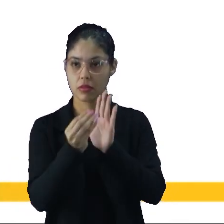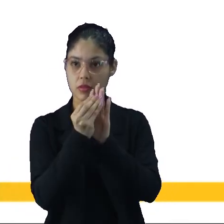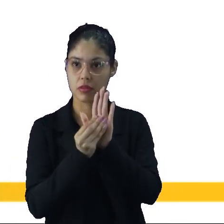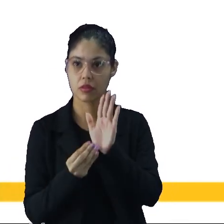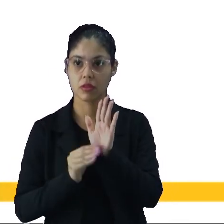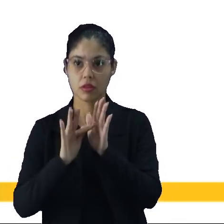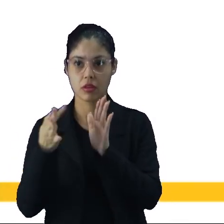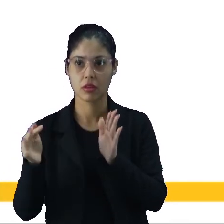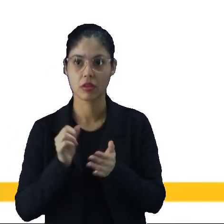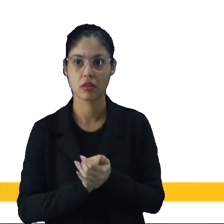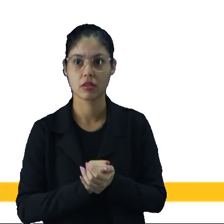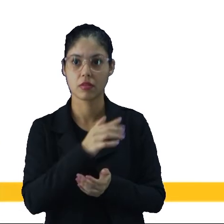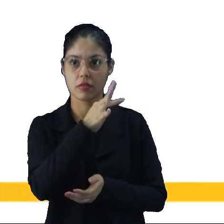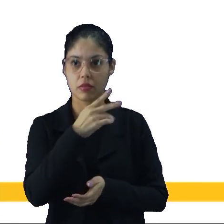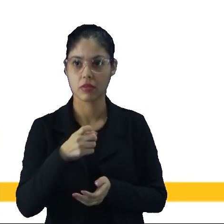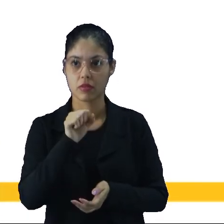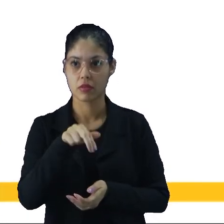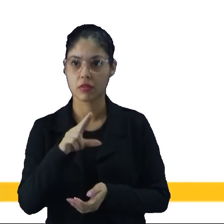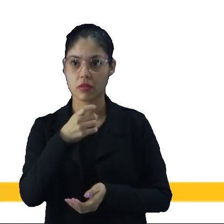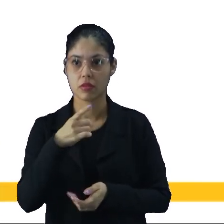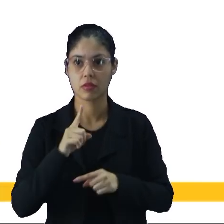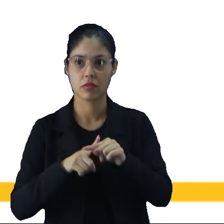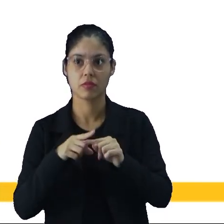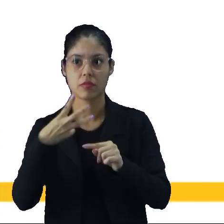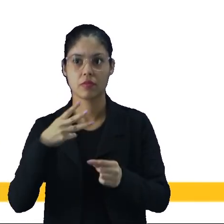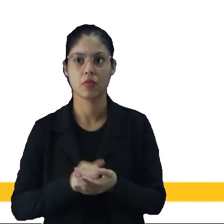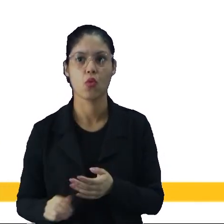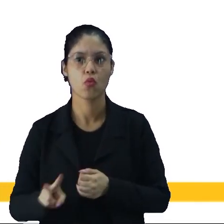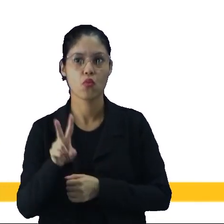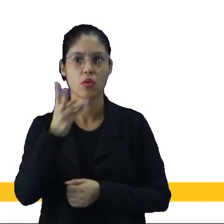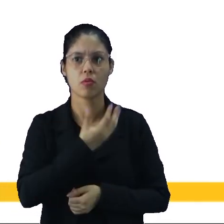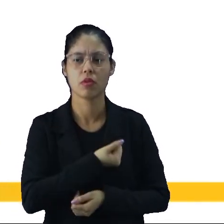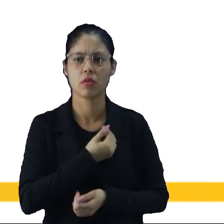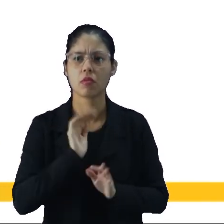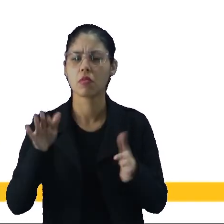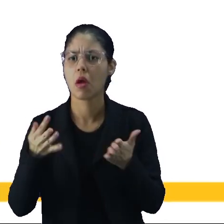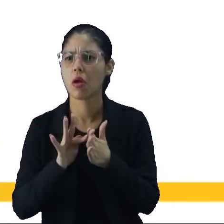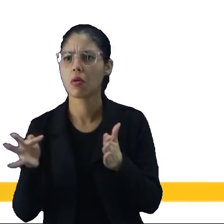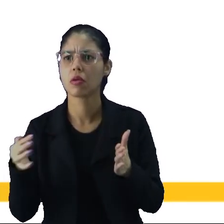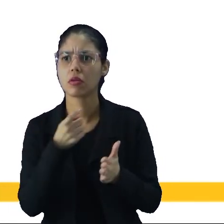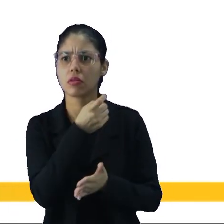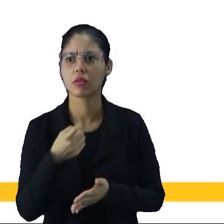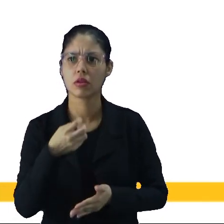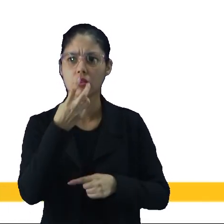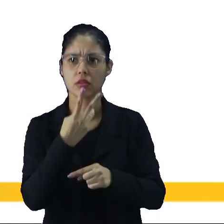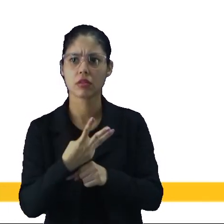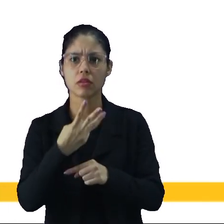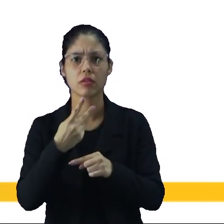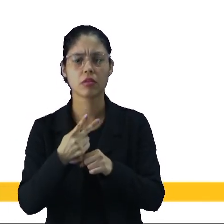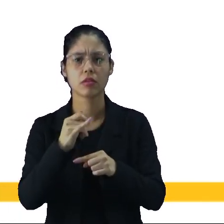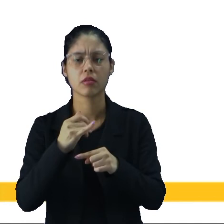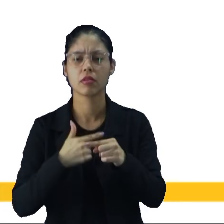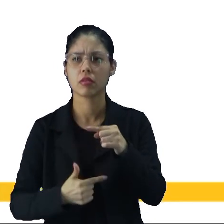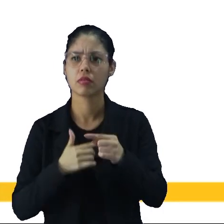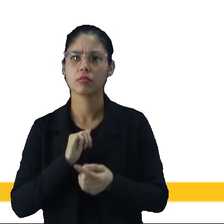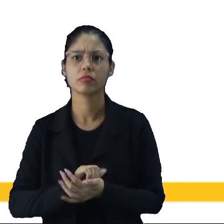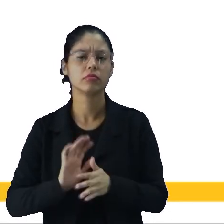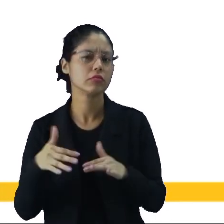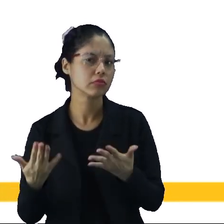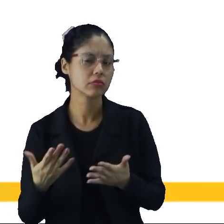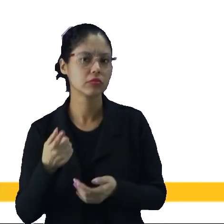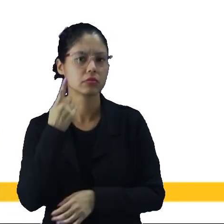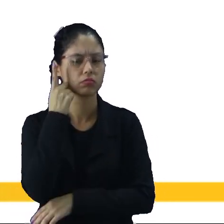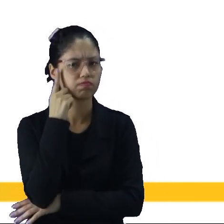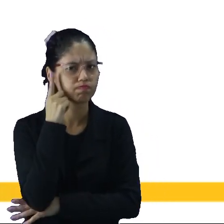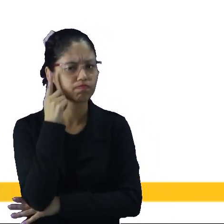Dada a função f de x igual a seno de x mais 3. Qual é o valor numérico da função quando x for 3π sobre 2?